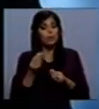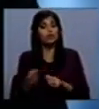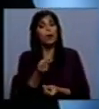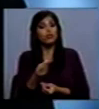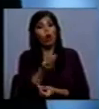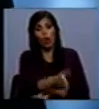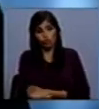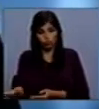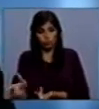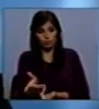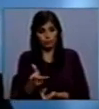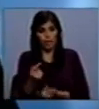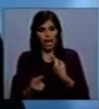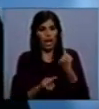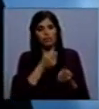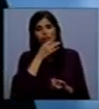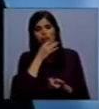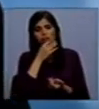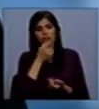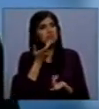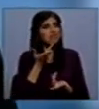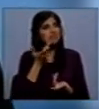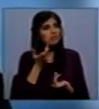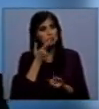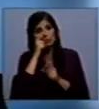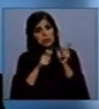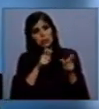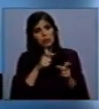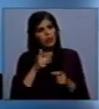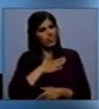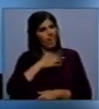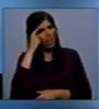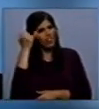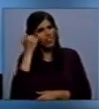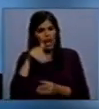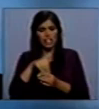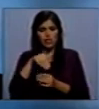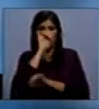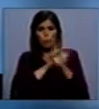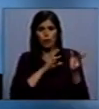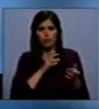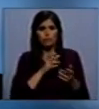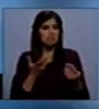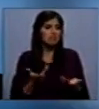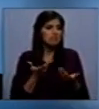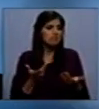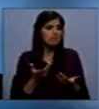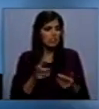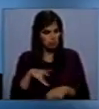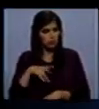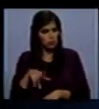às vezes como estava com a ganhar justificou e daí que as eleições européias não são nada mais nada menos pelo menos em portugal